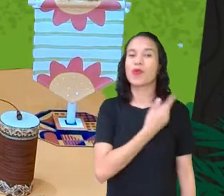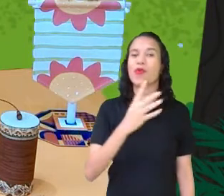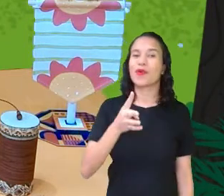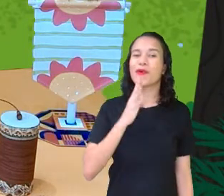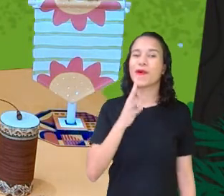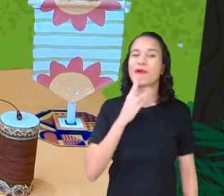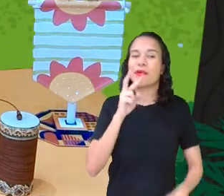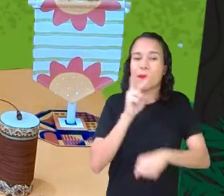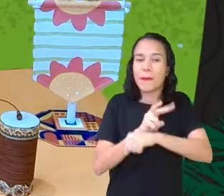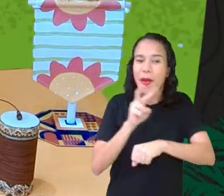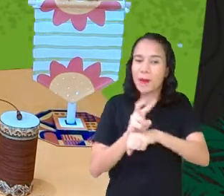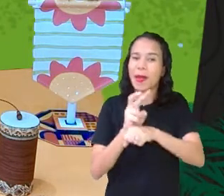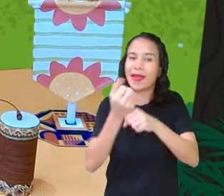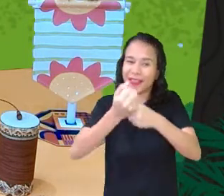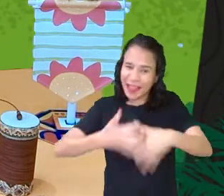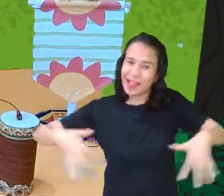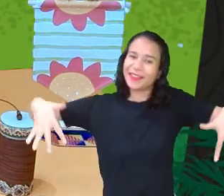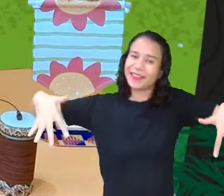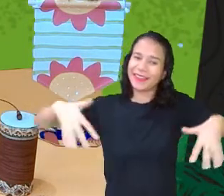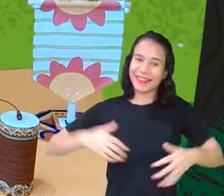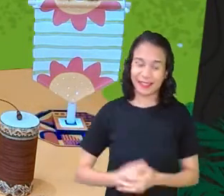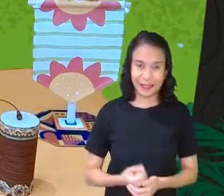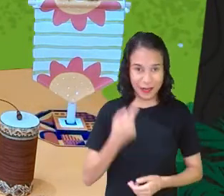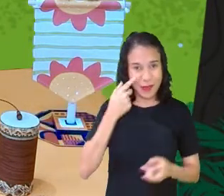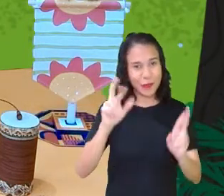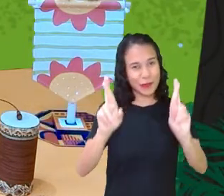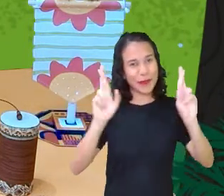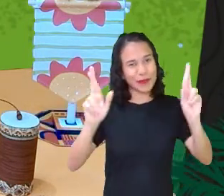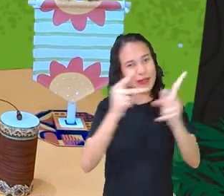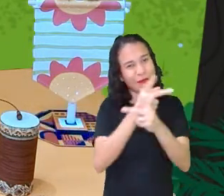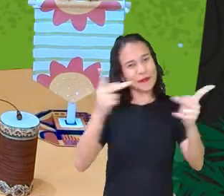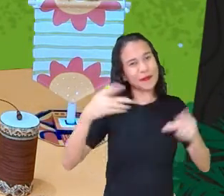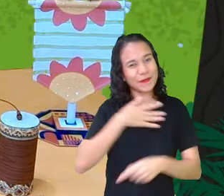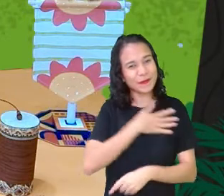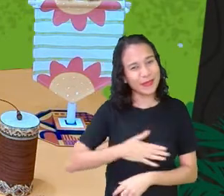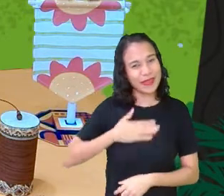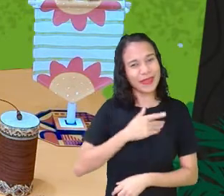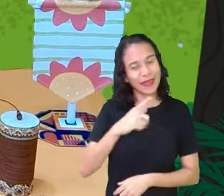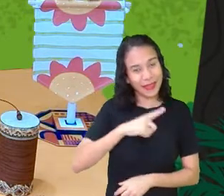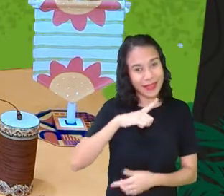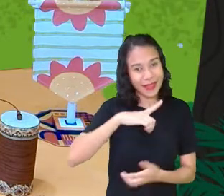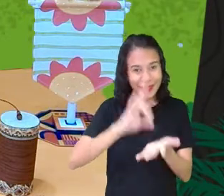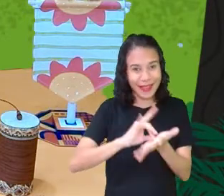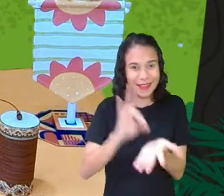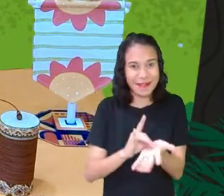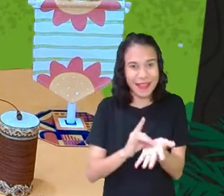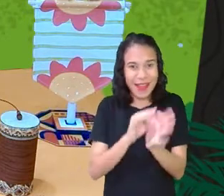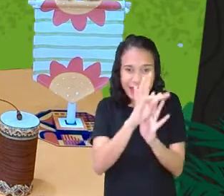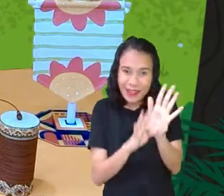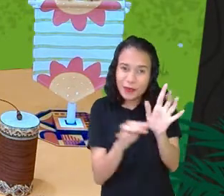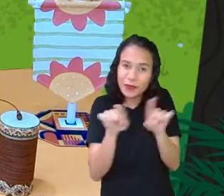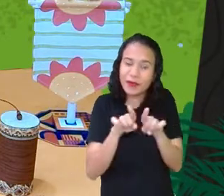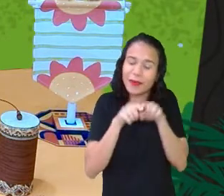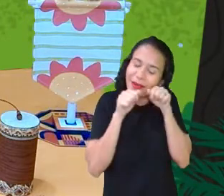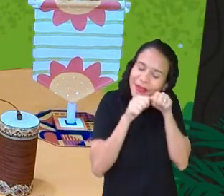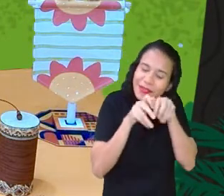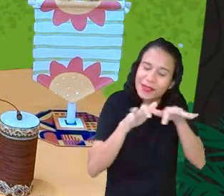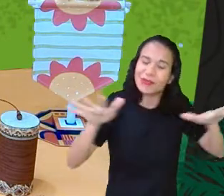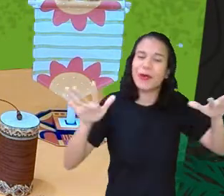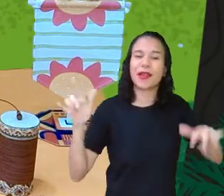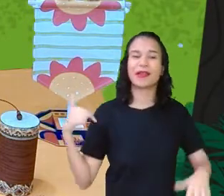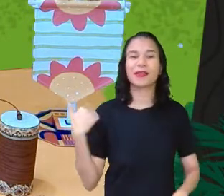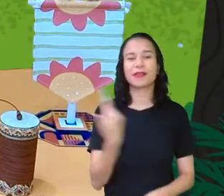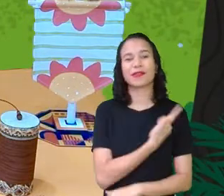mensagem de preservação da natureza? Espero que vocês tenham gostado e levem essa mensagem que Kaluanã trouxe para a gente